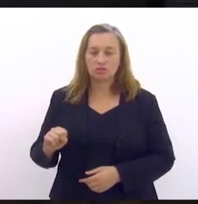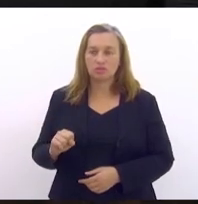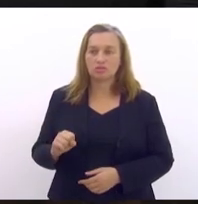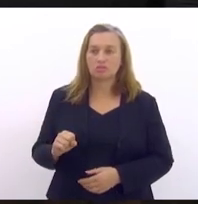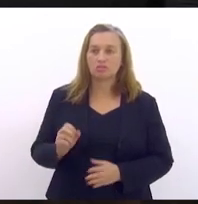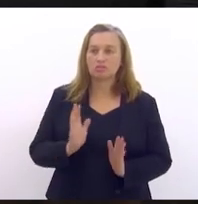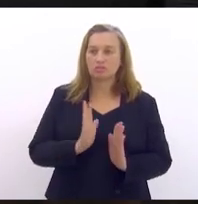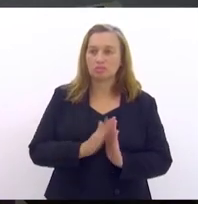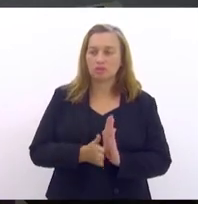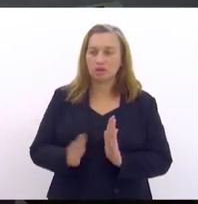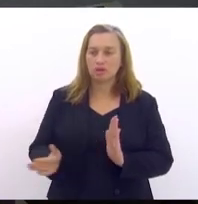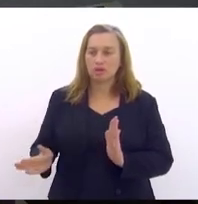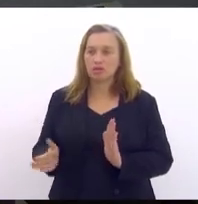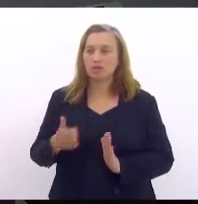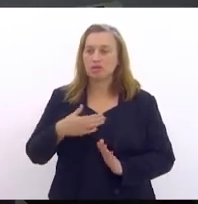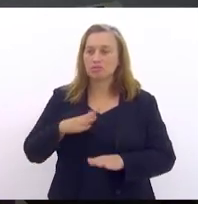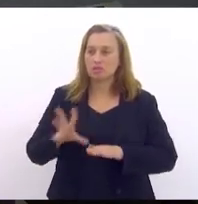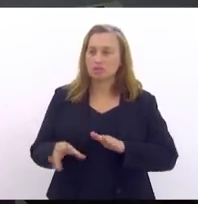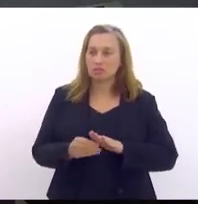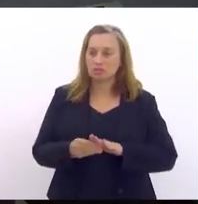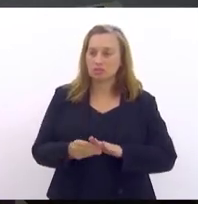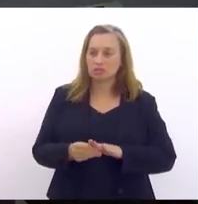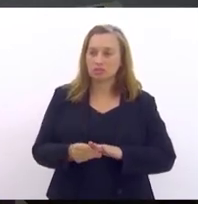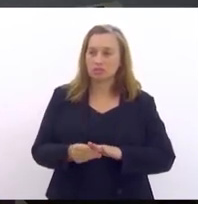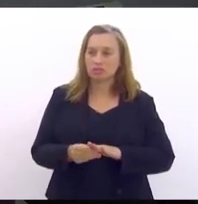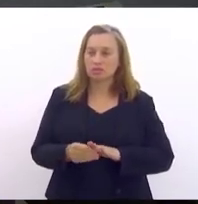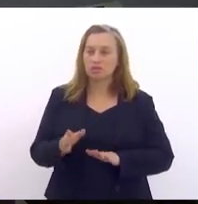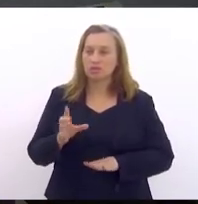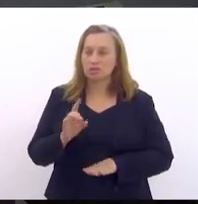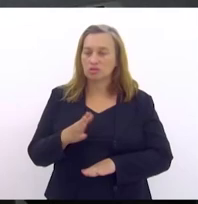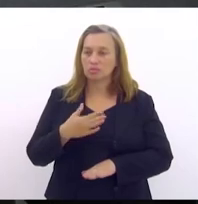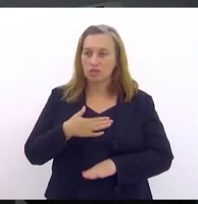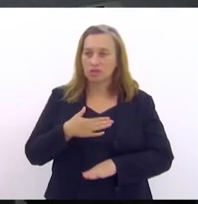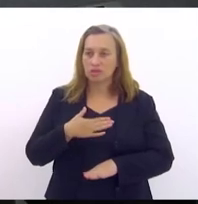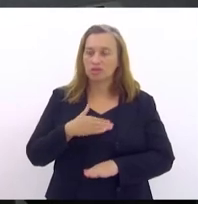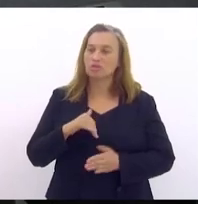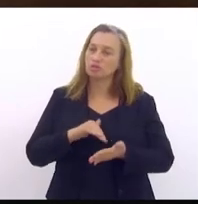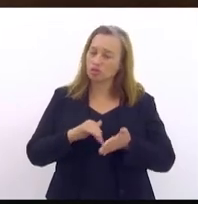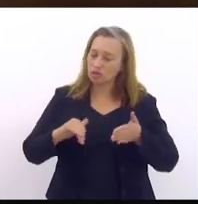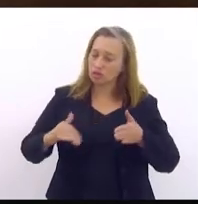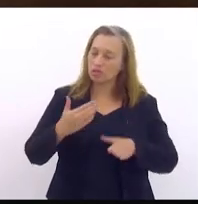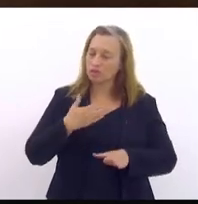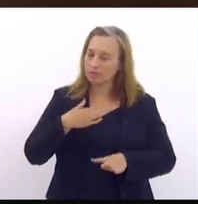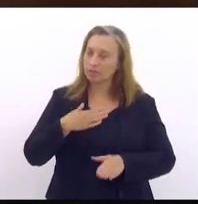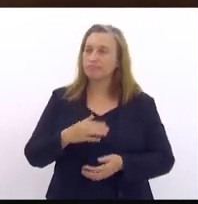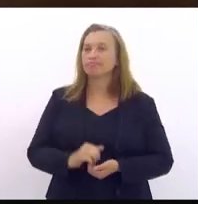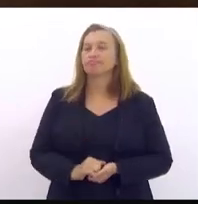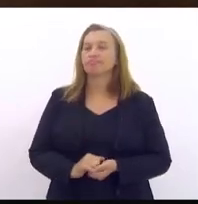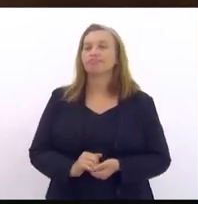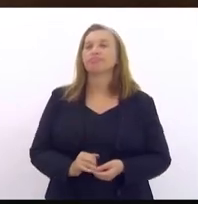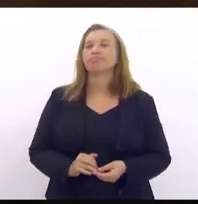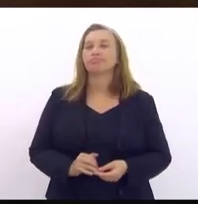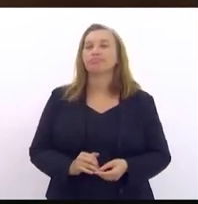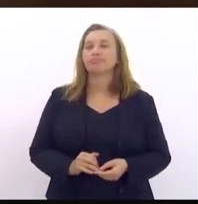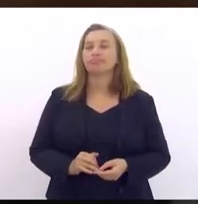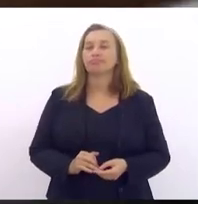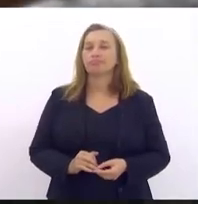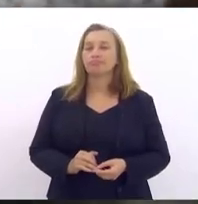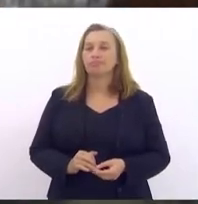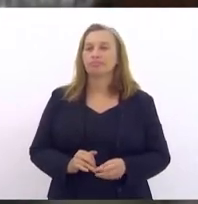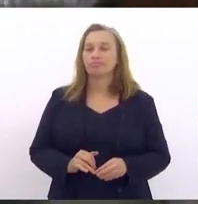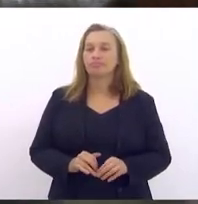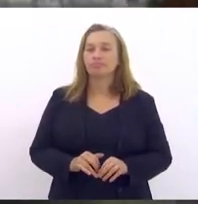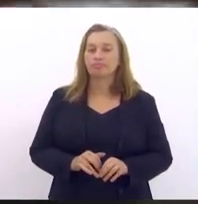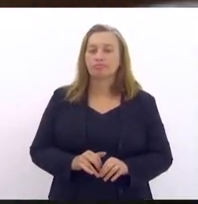ordem, as minhas emendas são as únicas apresentadas. Então, eu estou retirando a minha emenda, as emendas